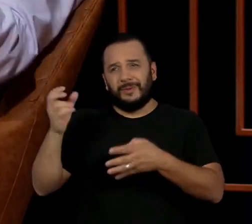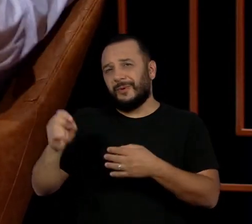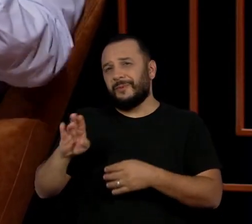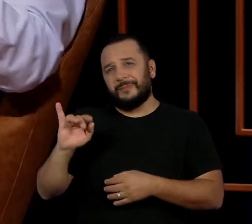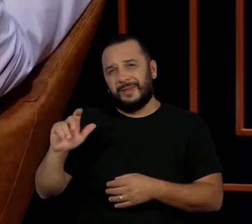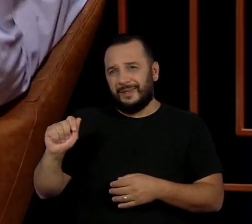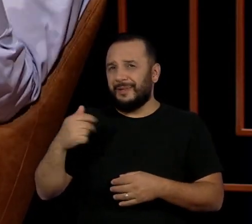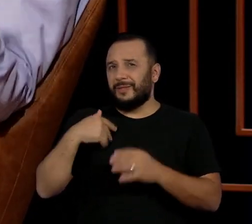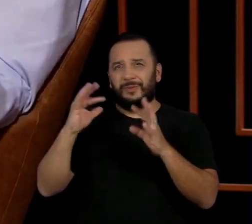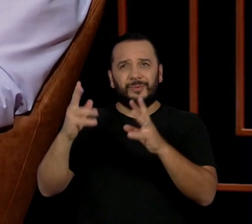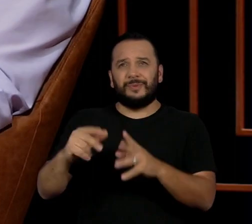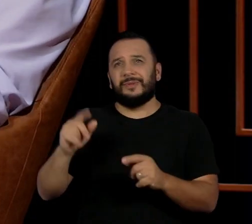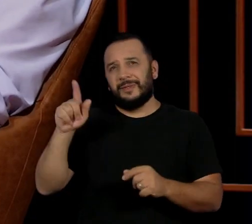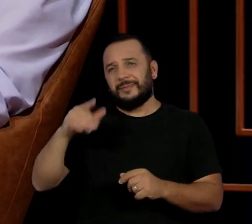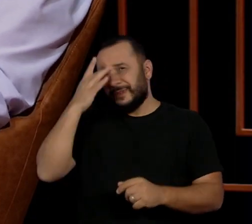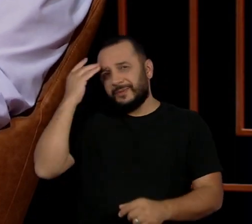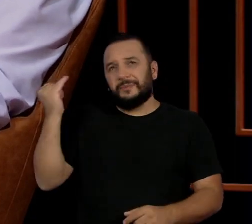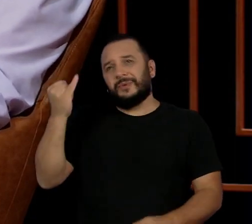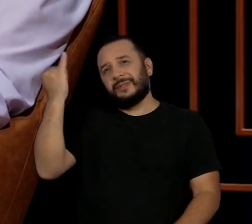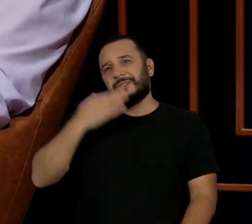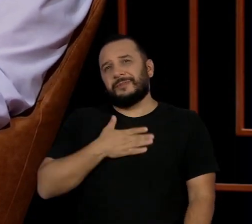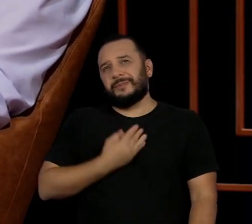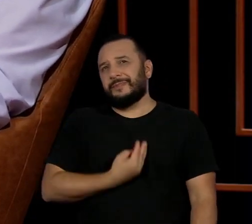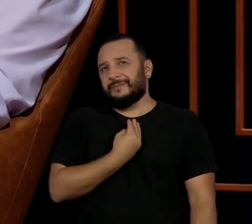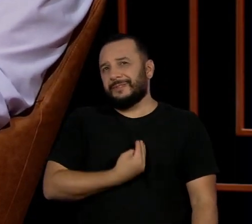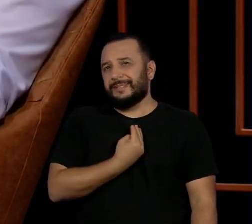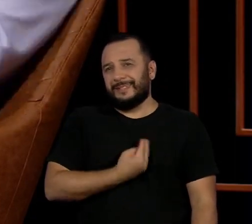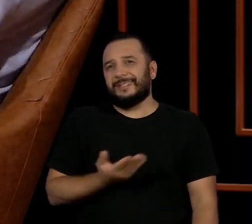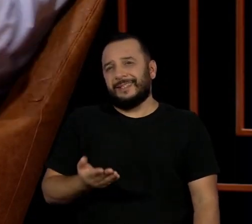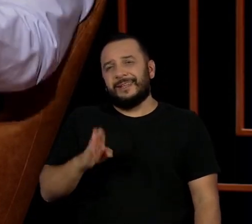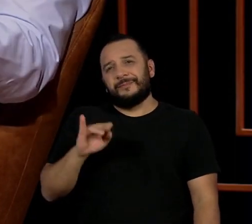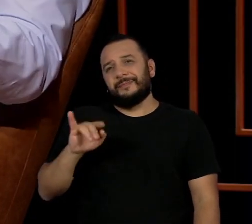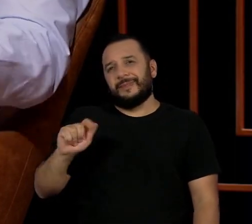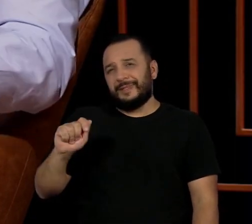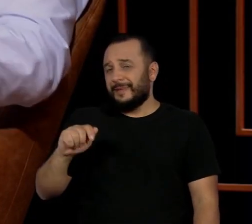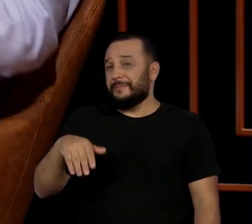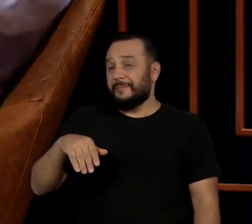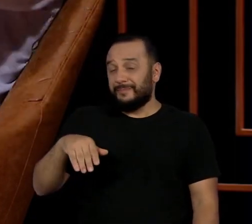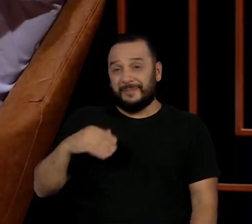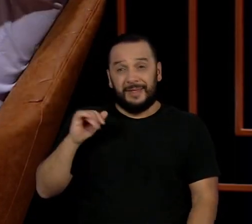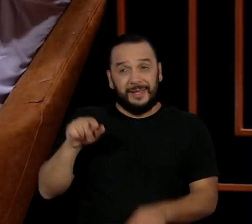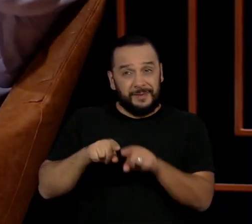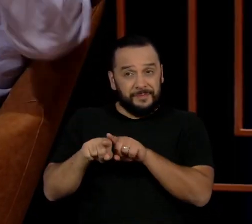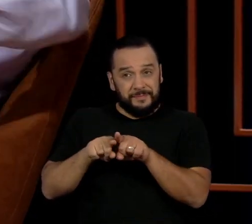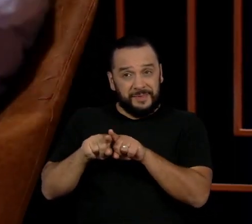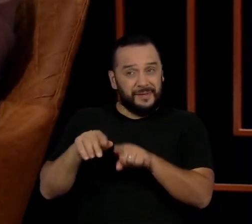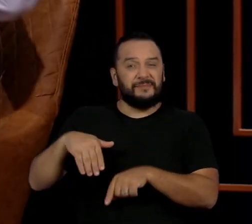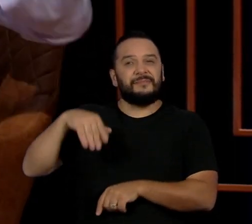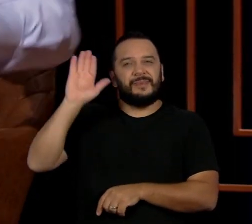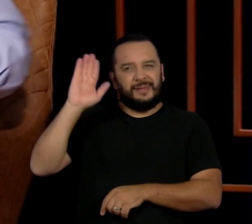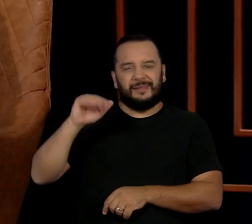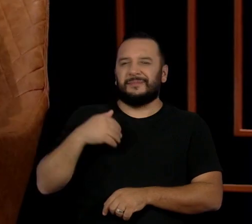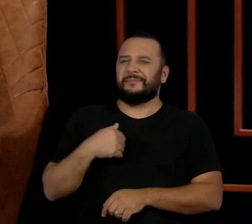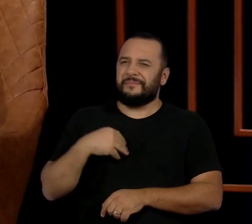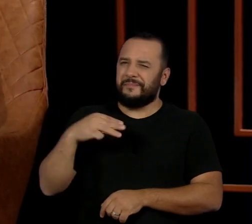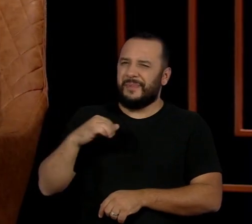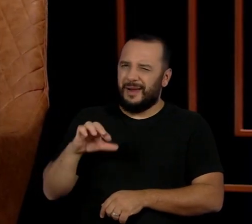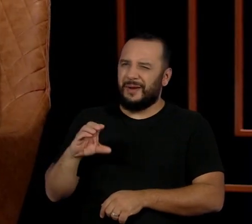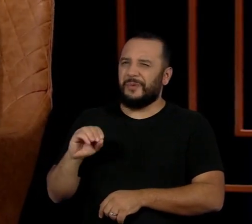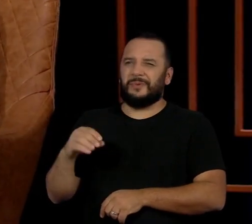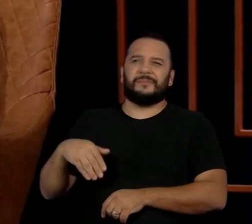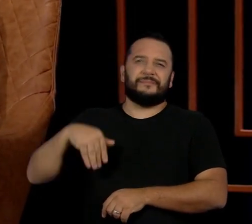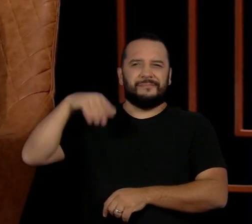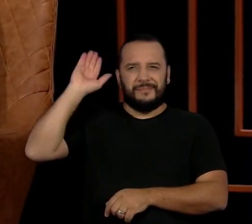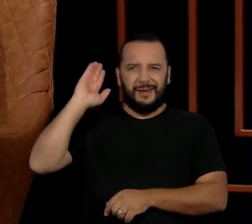tia, é gente muito importante na minha vida. Entende? A Bia é mais do que uma irmã, o Marco é muito mais do que um irmão.